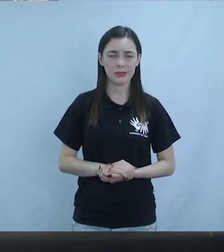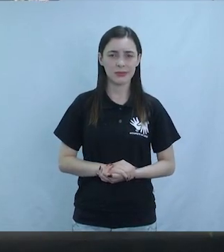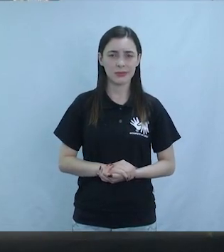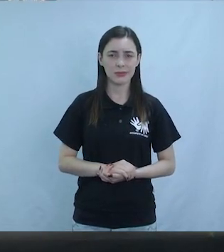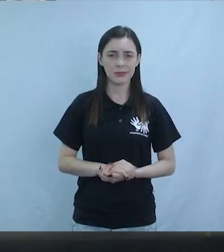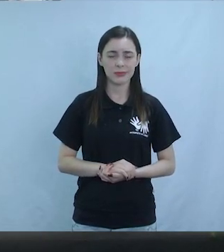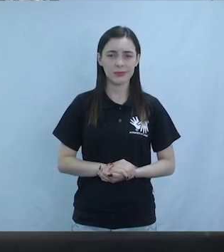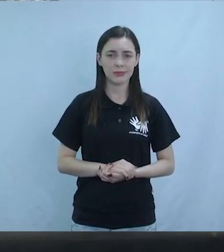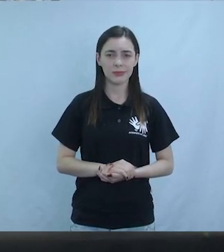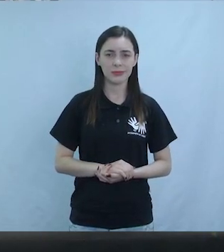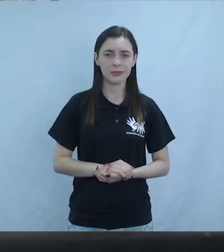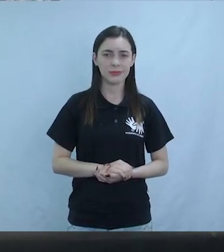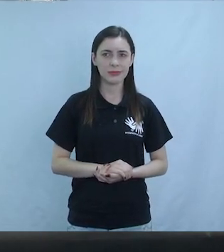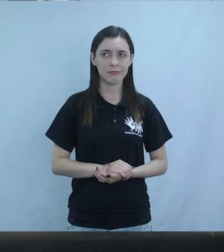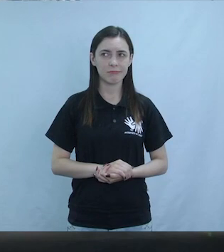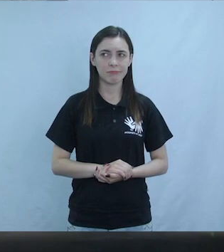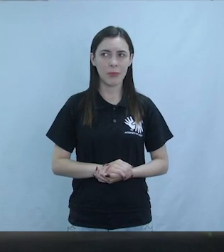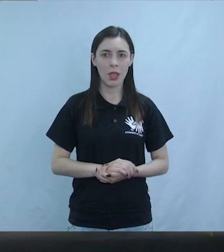Ferro.